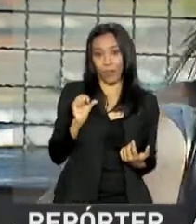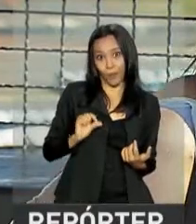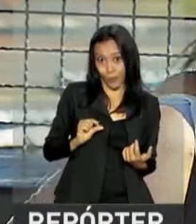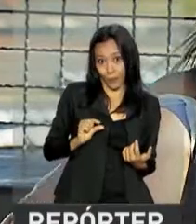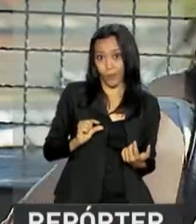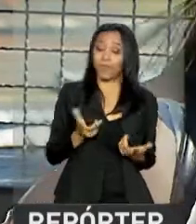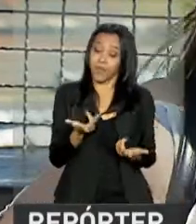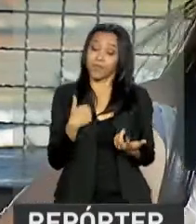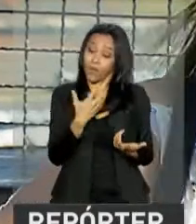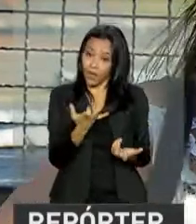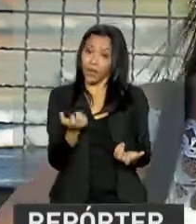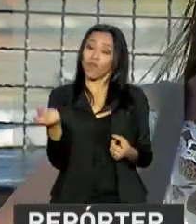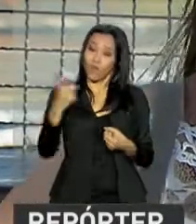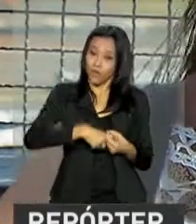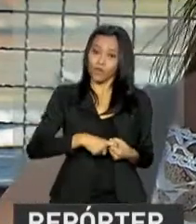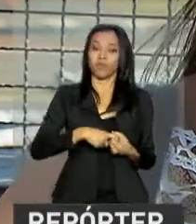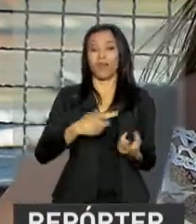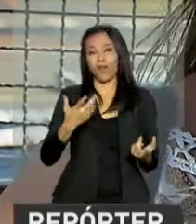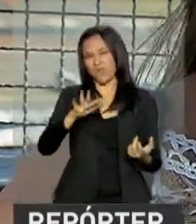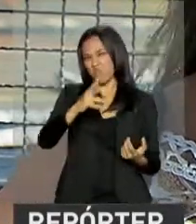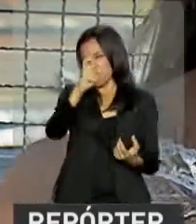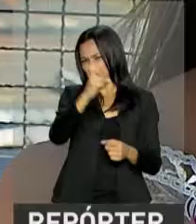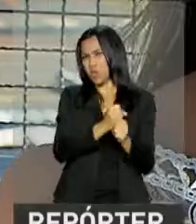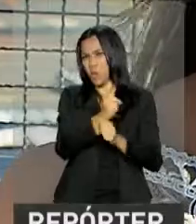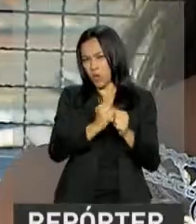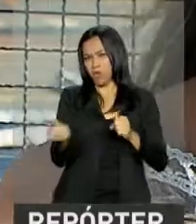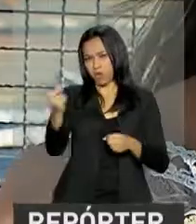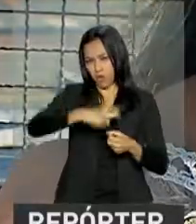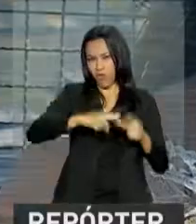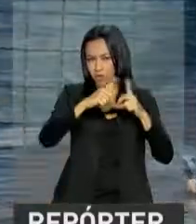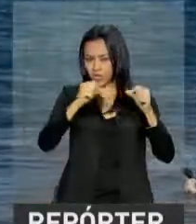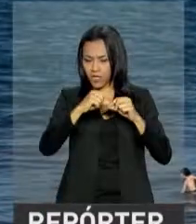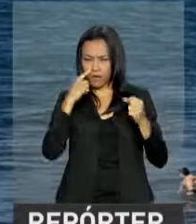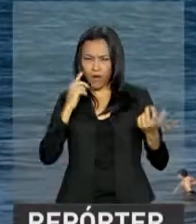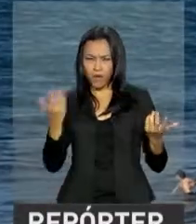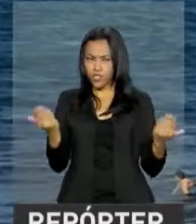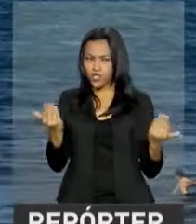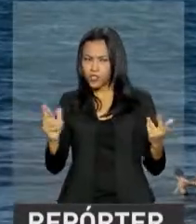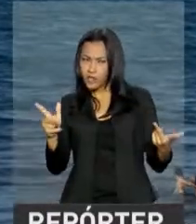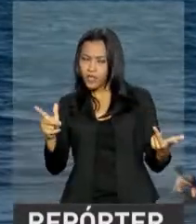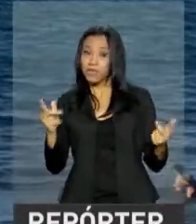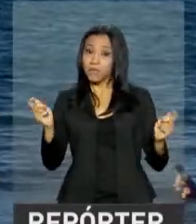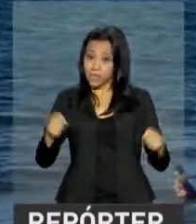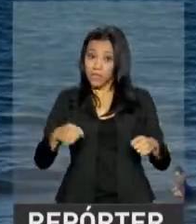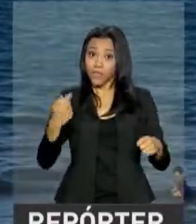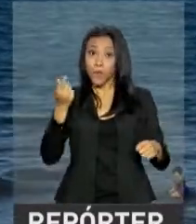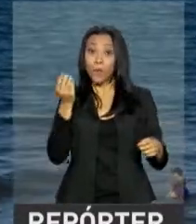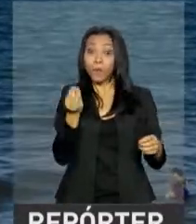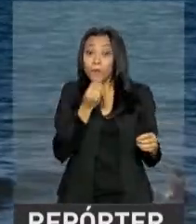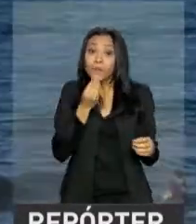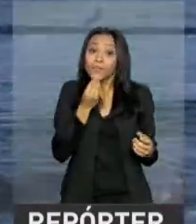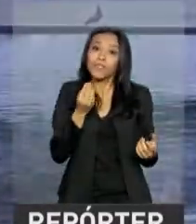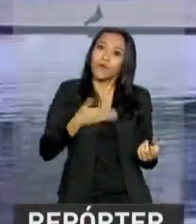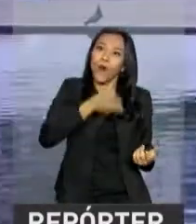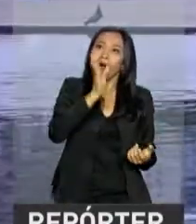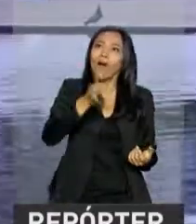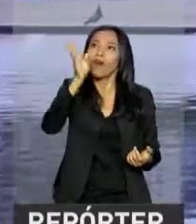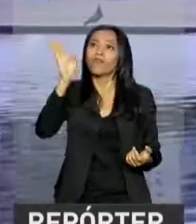pretende sim. Voltar para Brasília, eu pretendo daqui uns 5 anos, justamente para ver a diferença. Mas enquanto isso, se puder conhecer outros locais do Brasil,